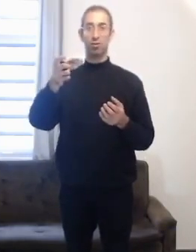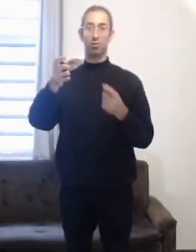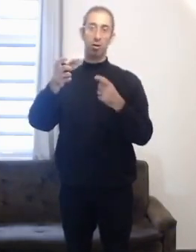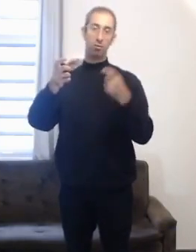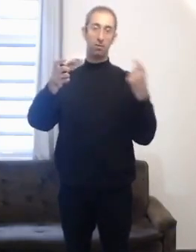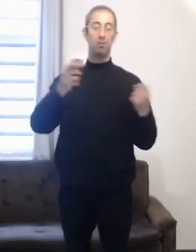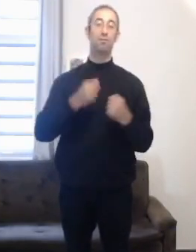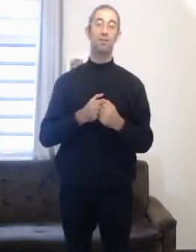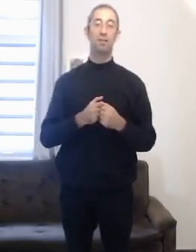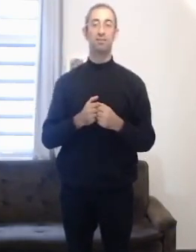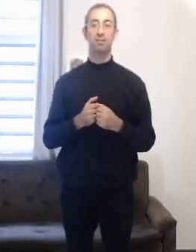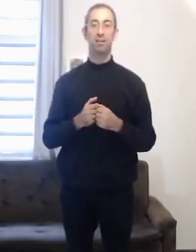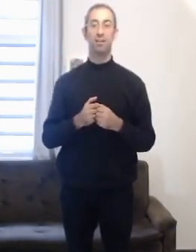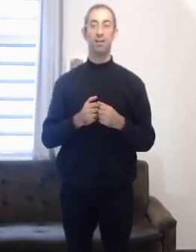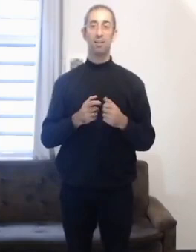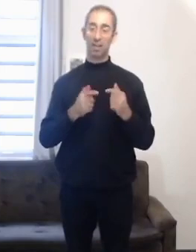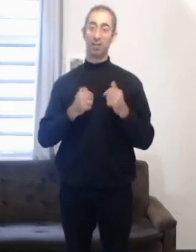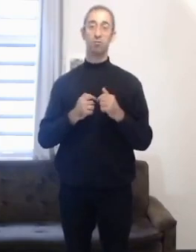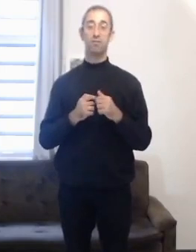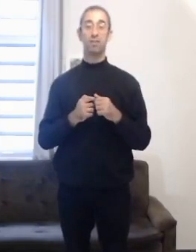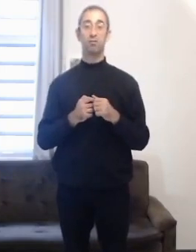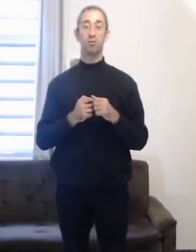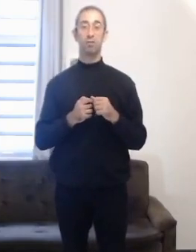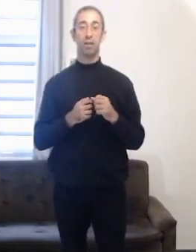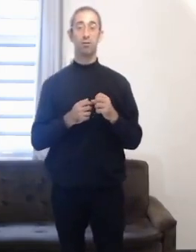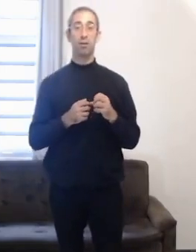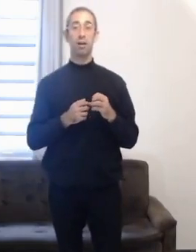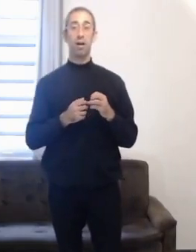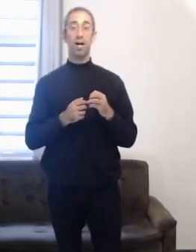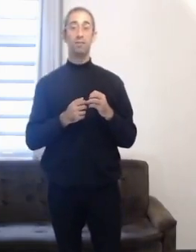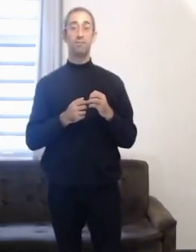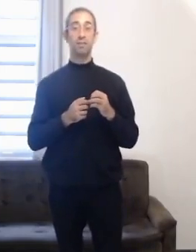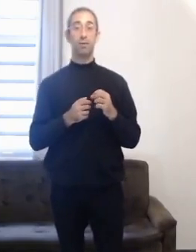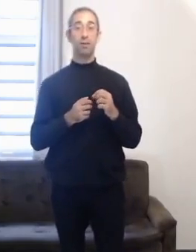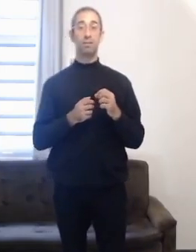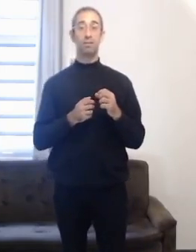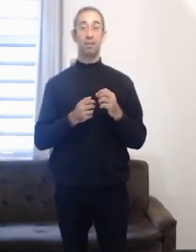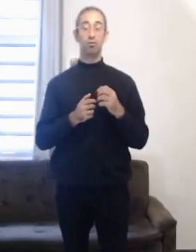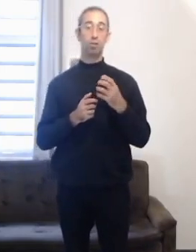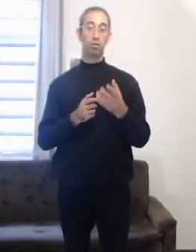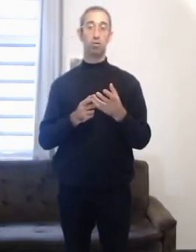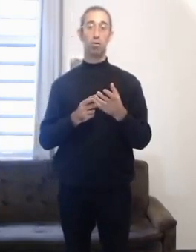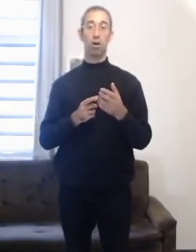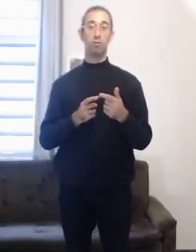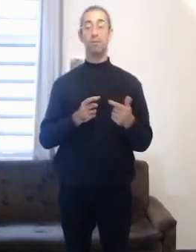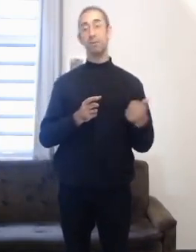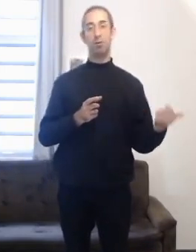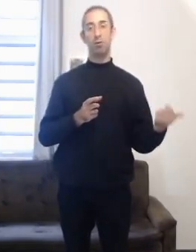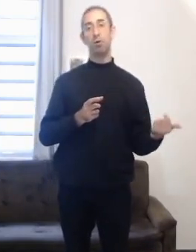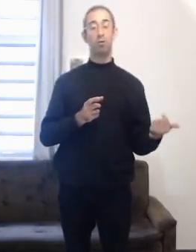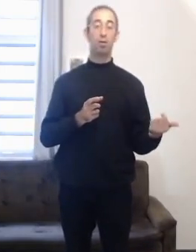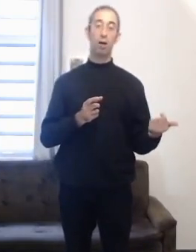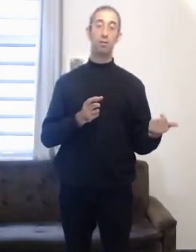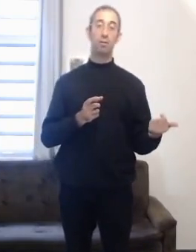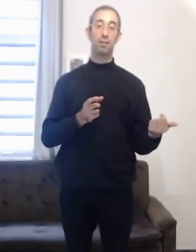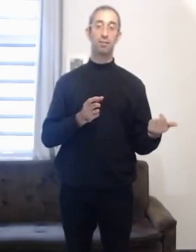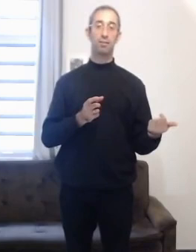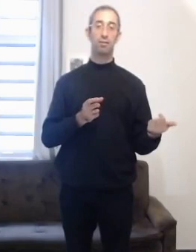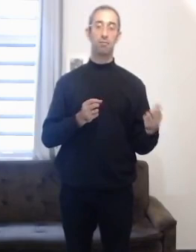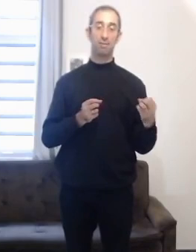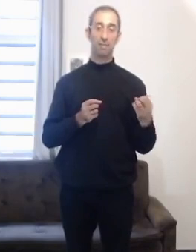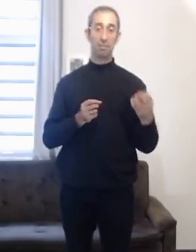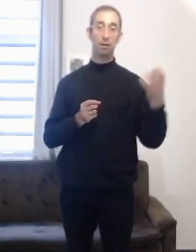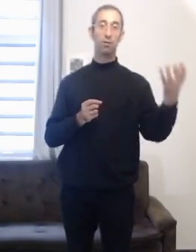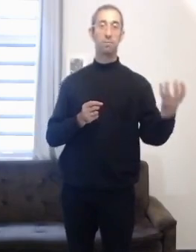sempre que o X ocorre, o Y acontece. Já na causa suficiente é o contrário. Às vezes pode ser que o X ocorre e o Y não